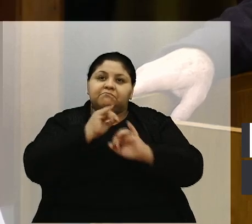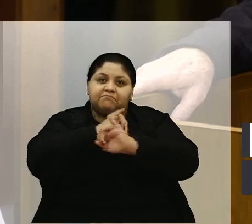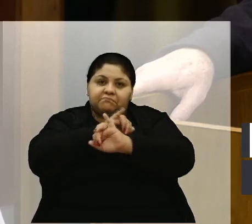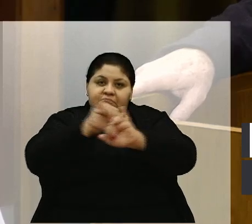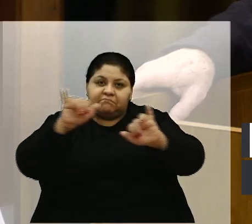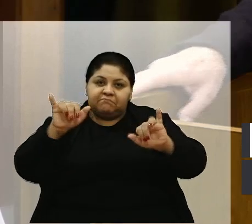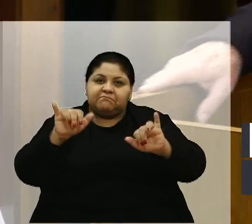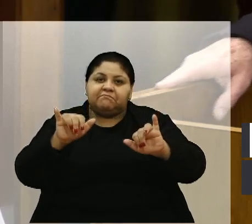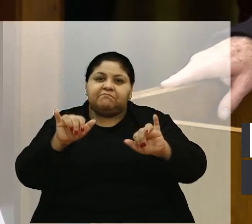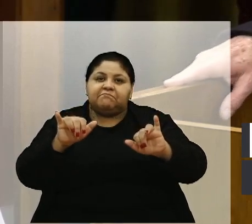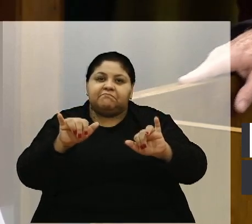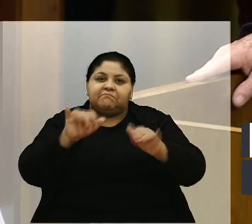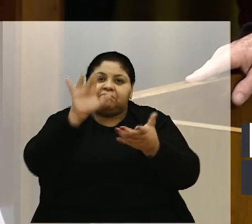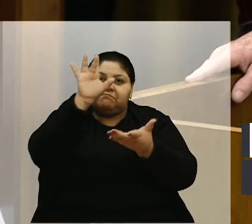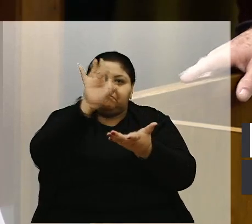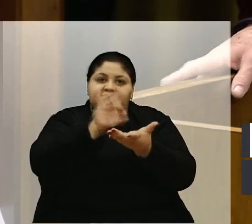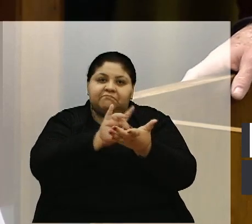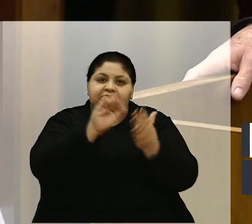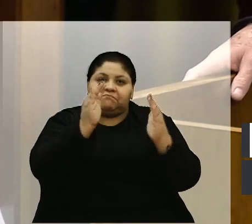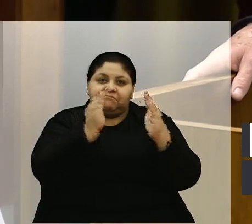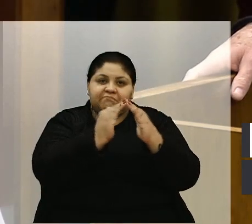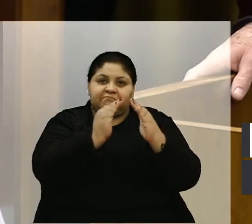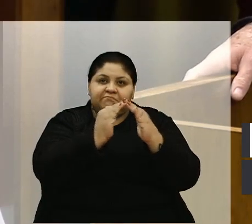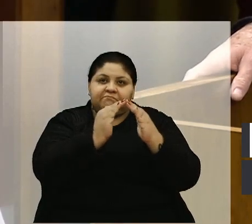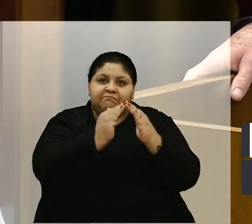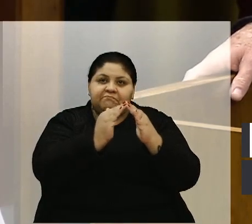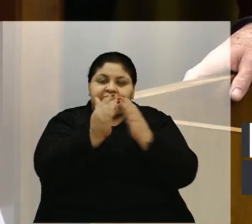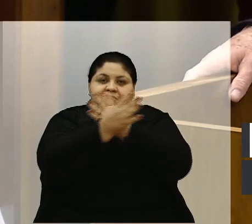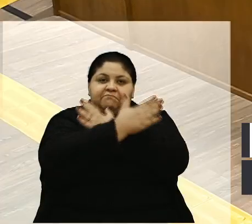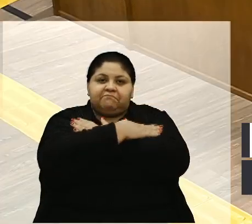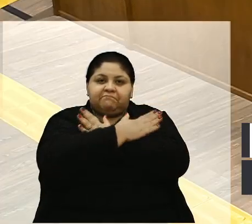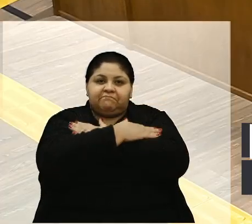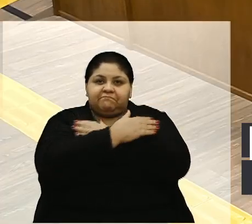eu queria deixar registrada nessa casa. Um abraço. Obrigado. Próximo.